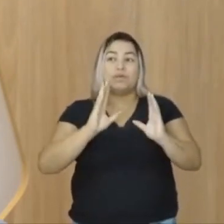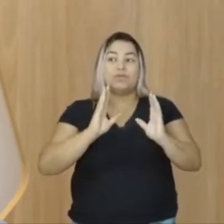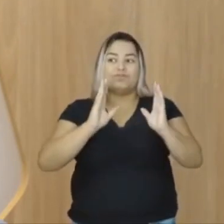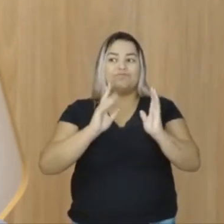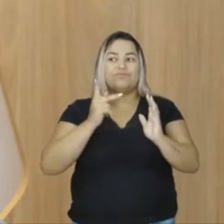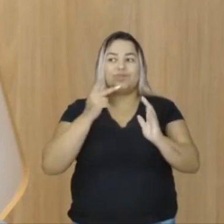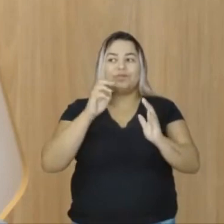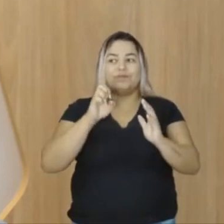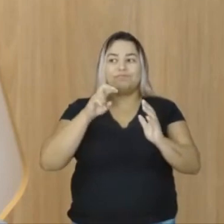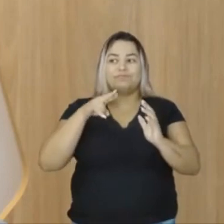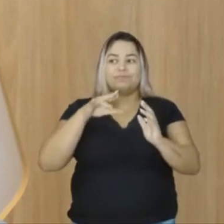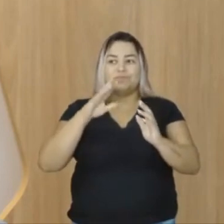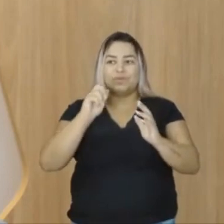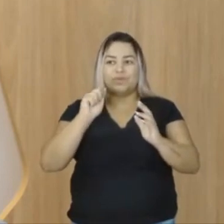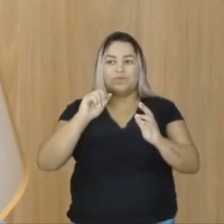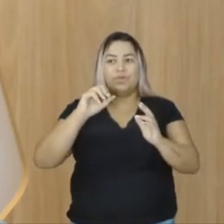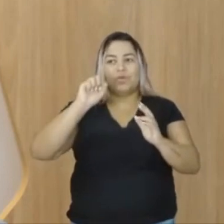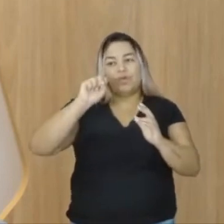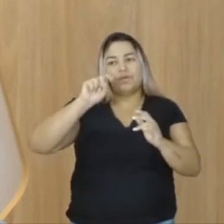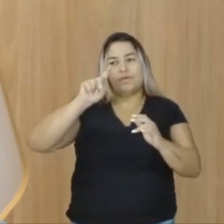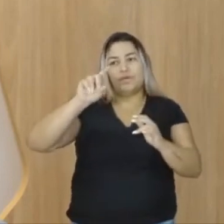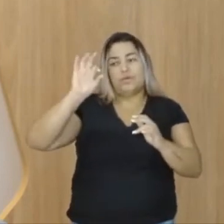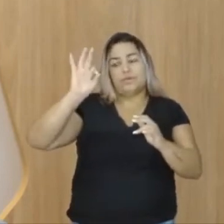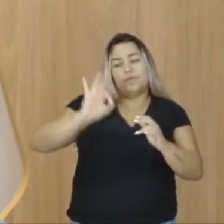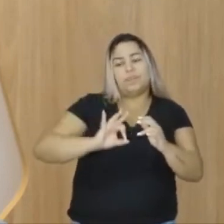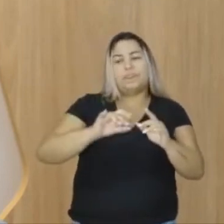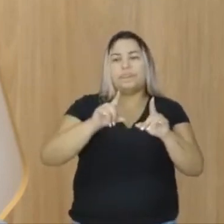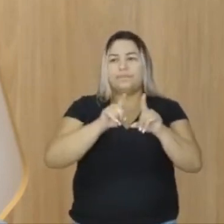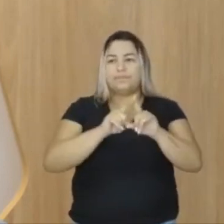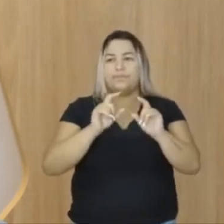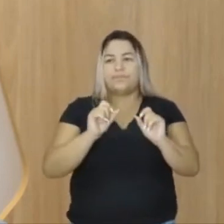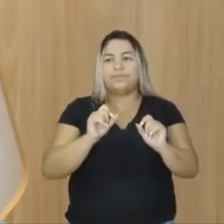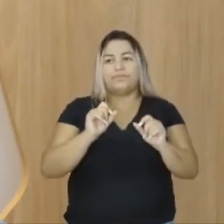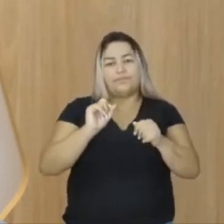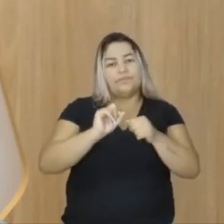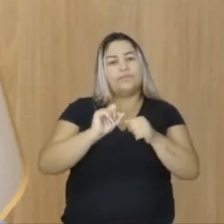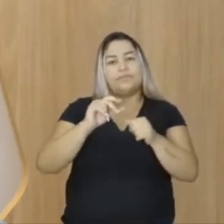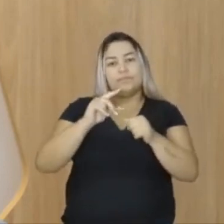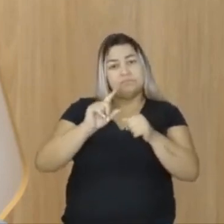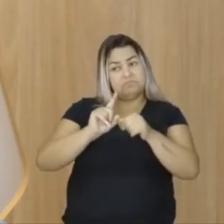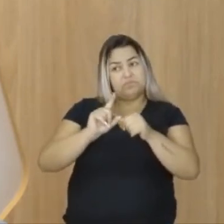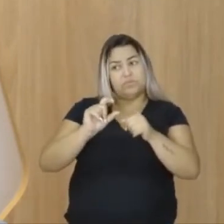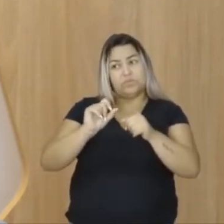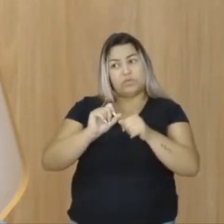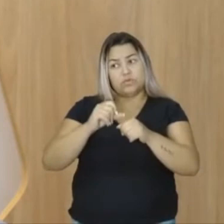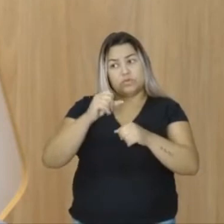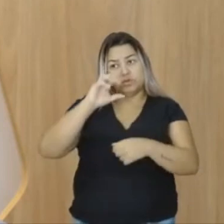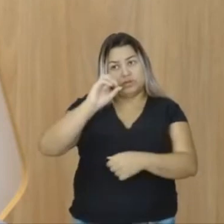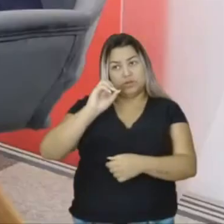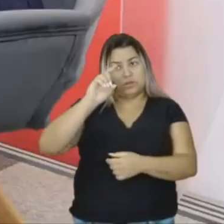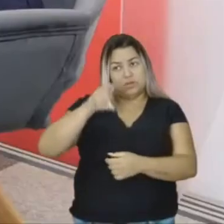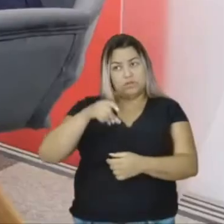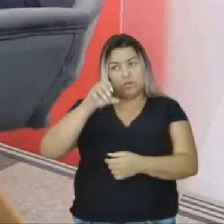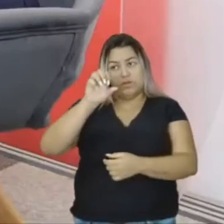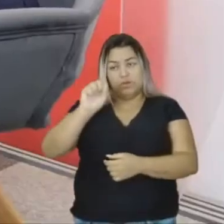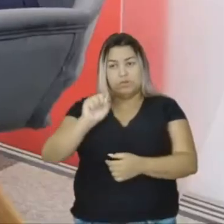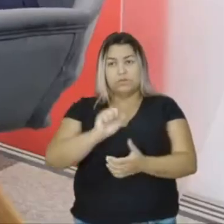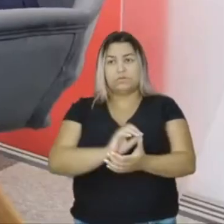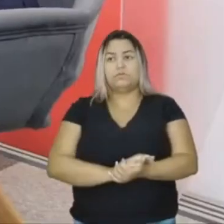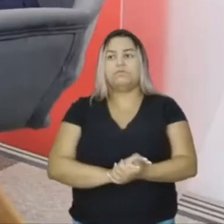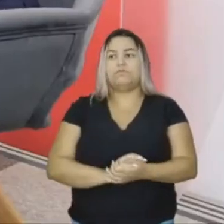de herança paga 8%. Então, nós fizemos progressividade de 0 a 8.